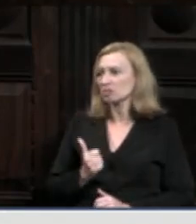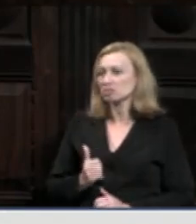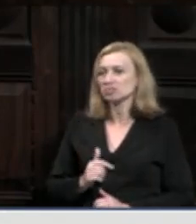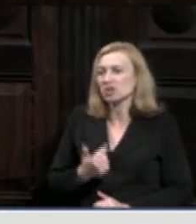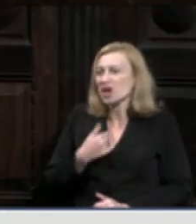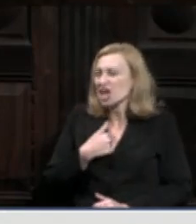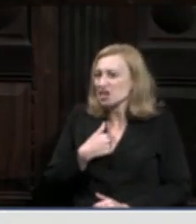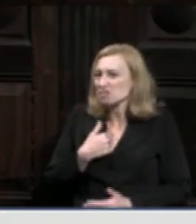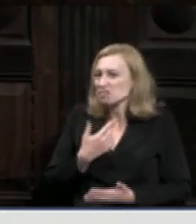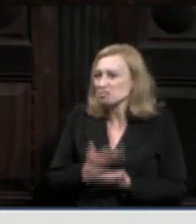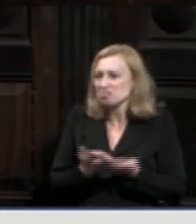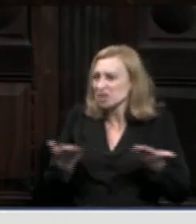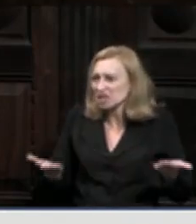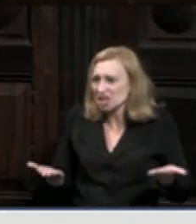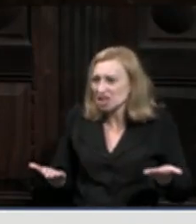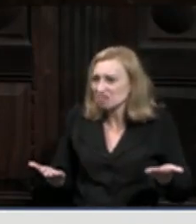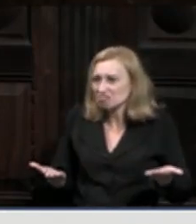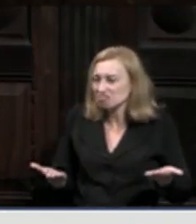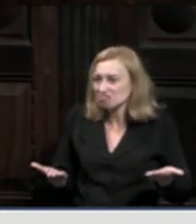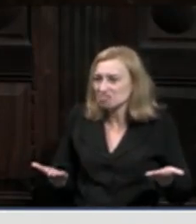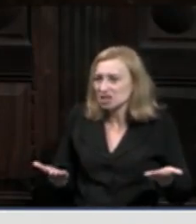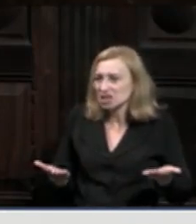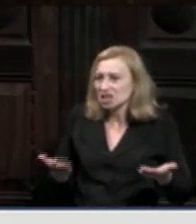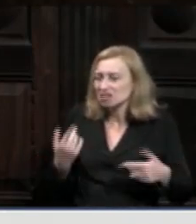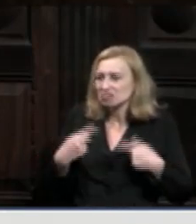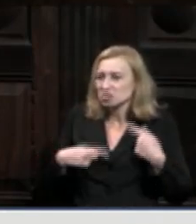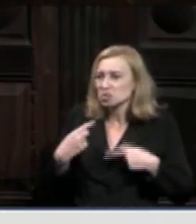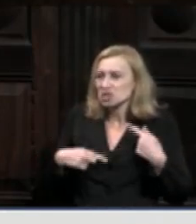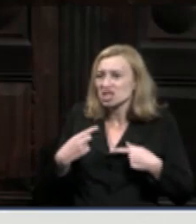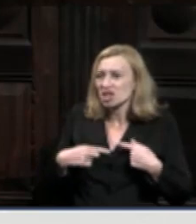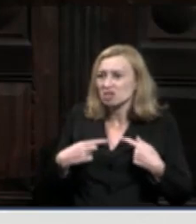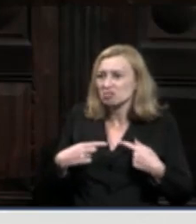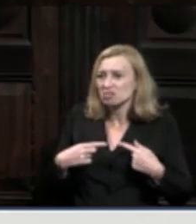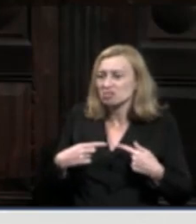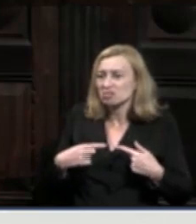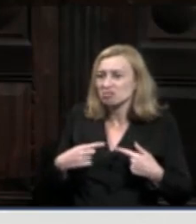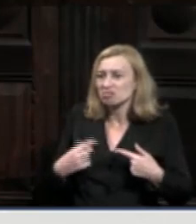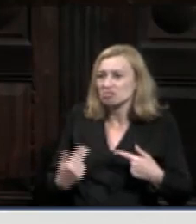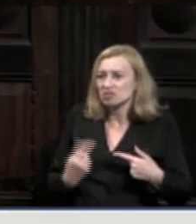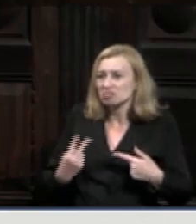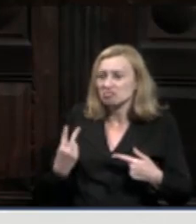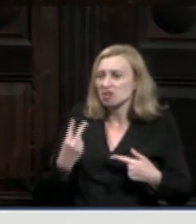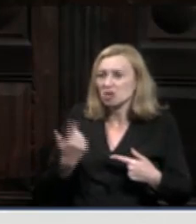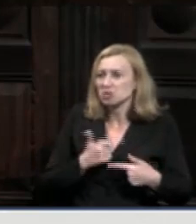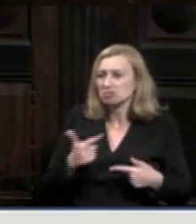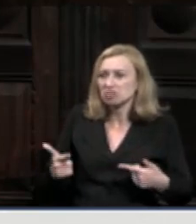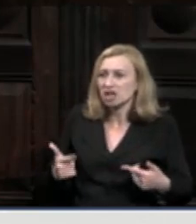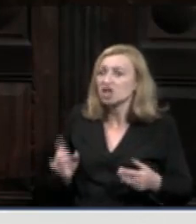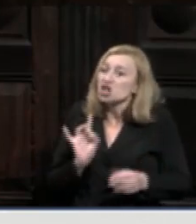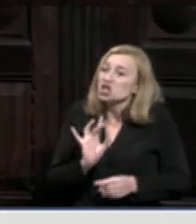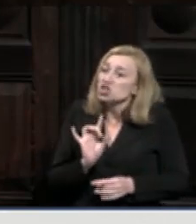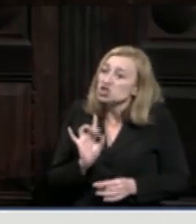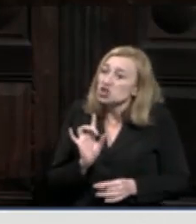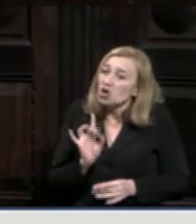perder em debates inúteis. Fiz